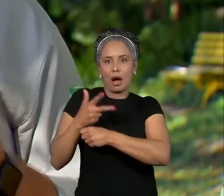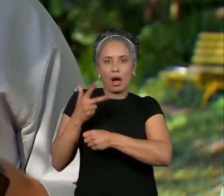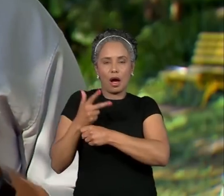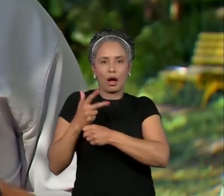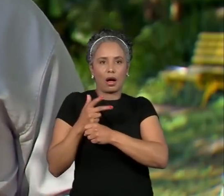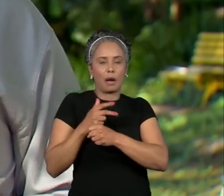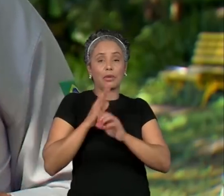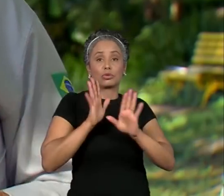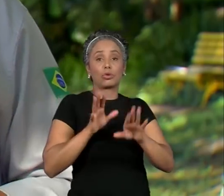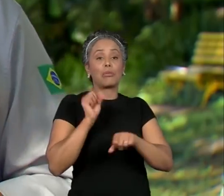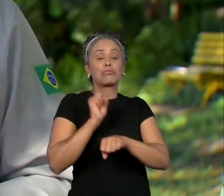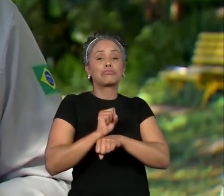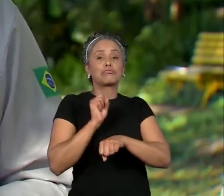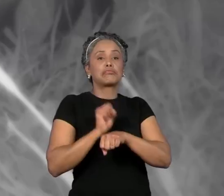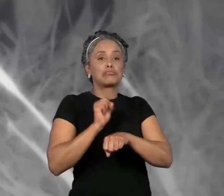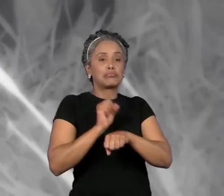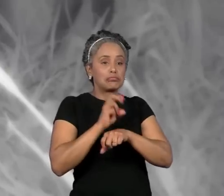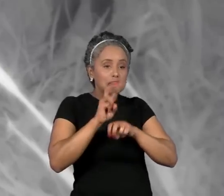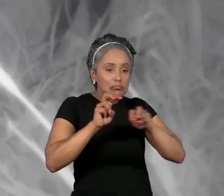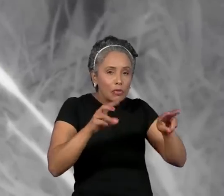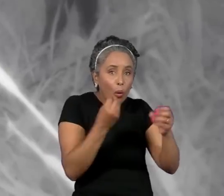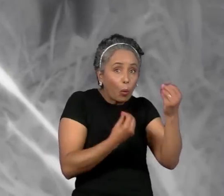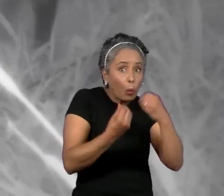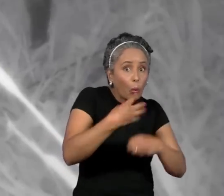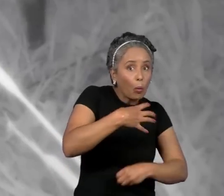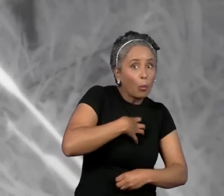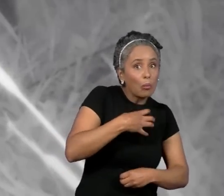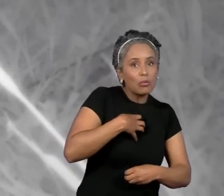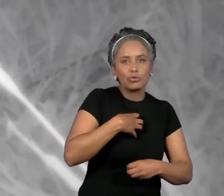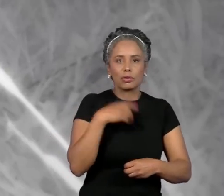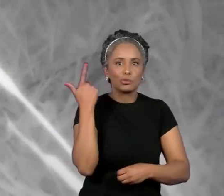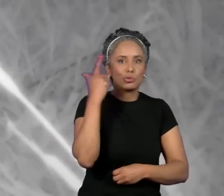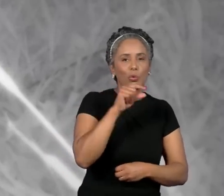tem de atividade procurando isso.